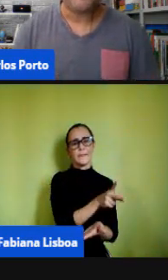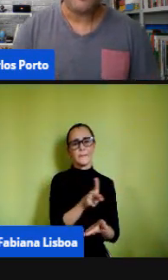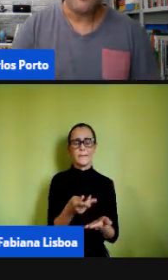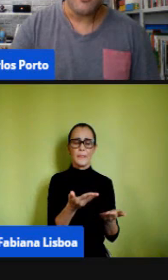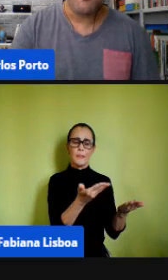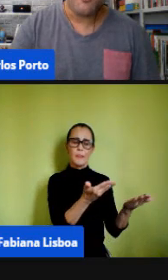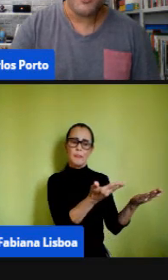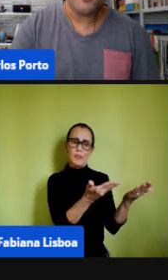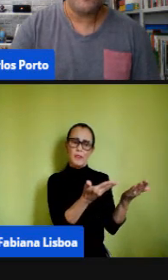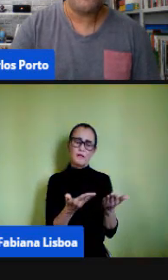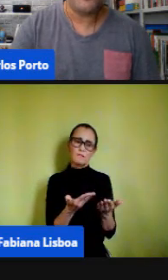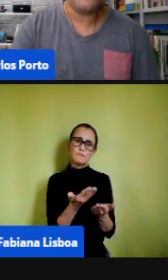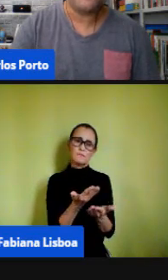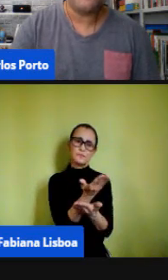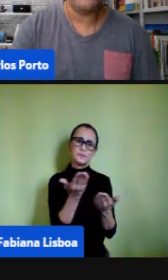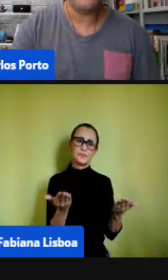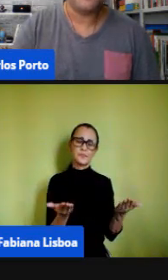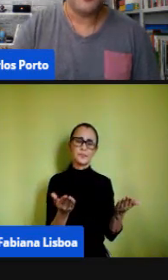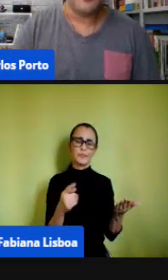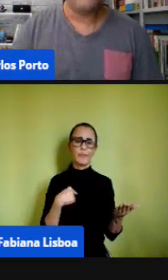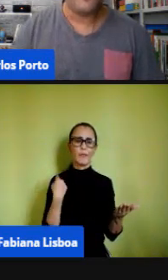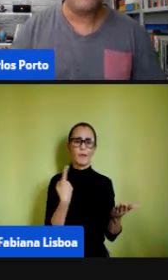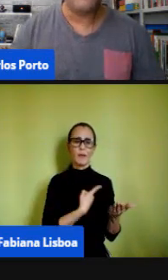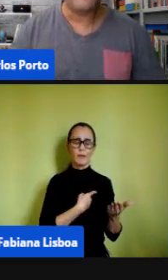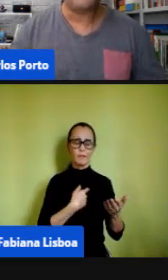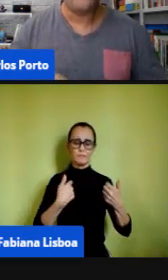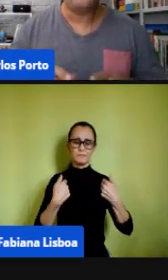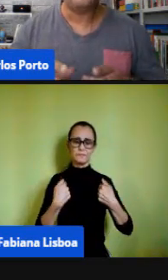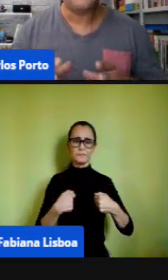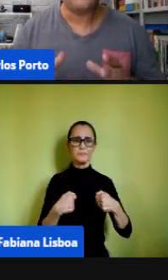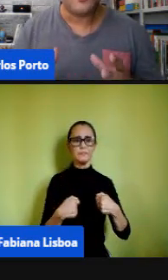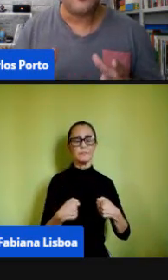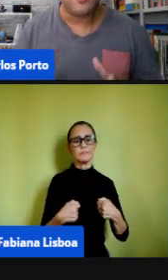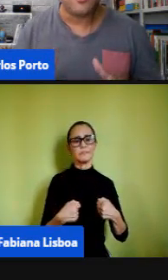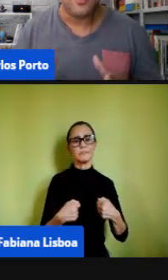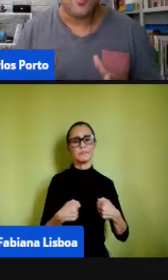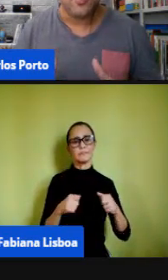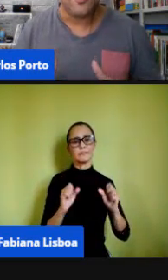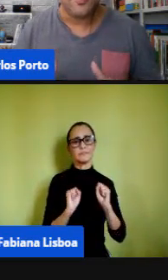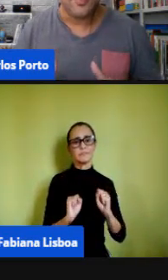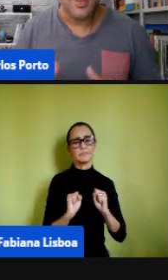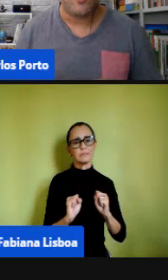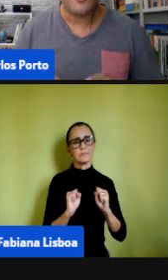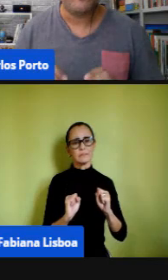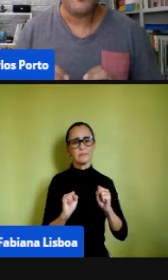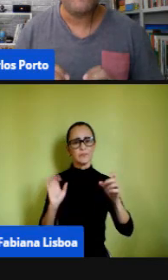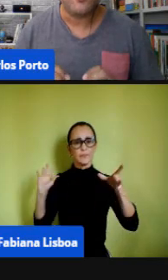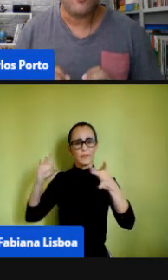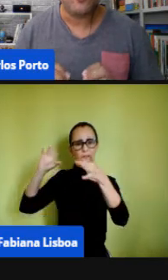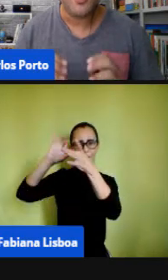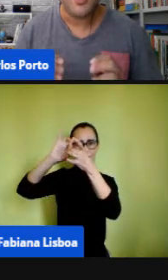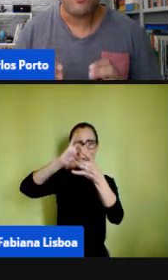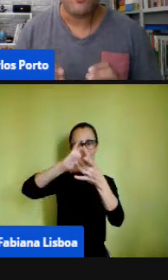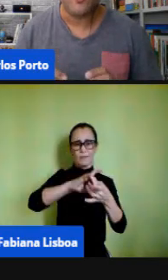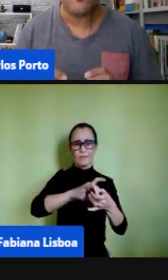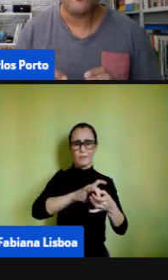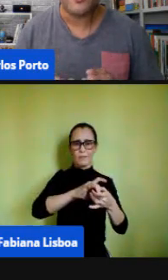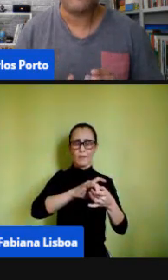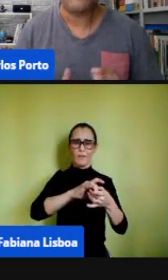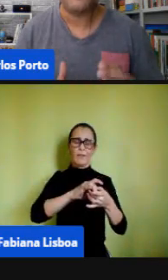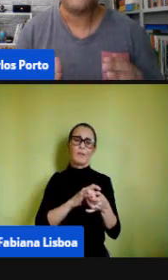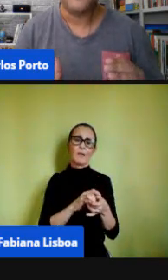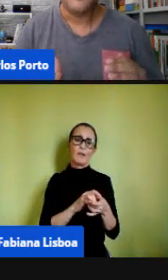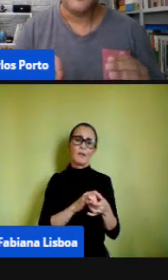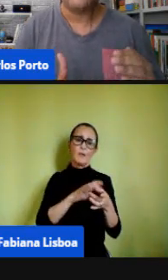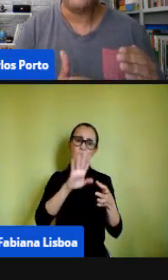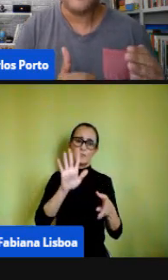você para que nós possamos fazer uma contextualização, né, agora de uma visão geral, onde nós vamos